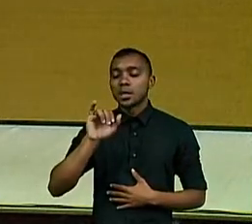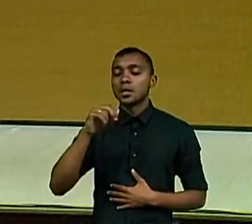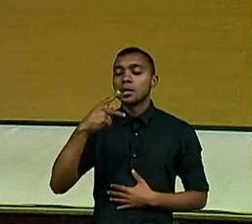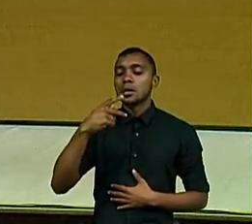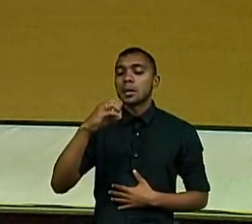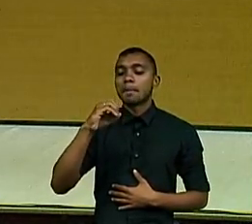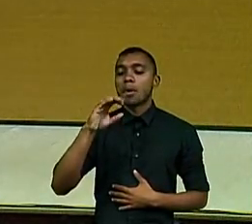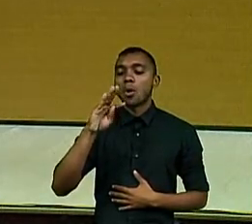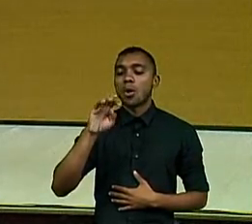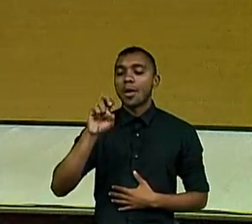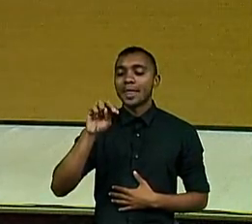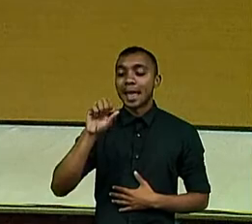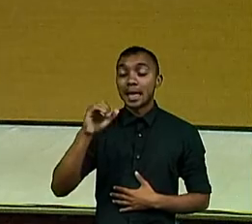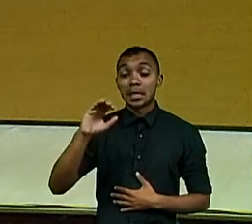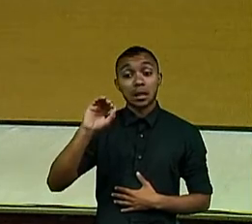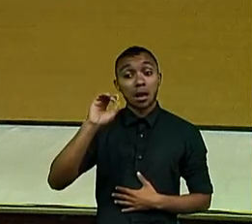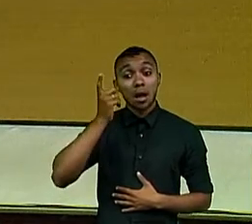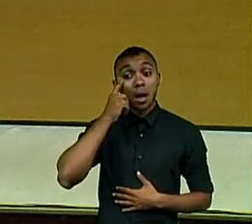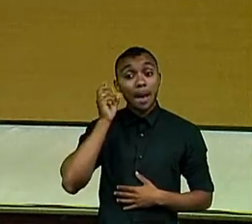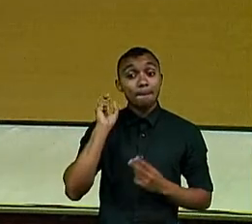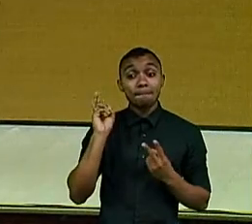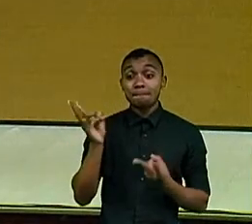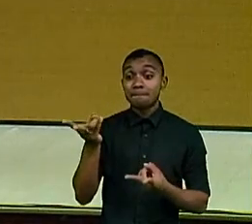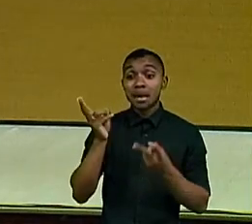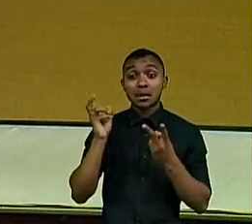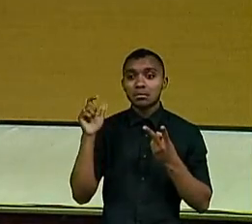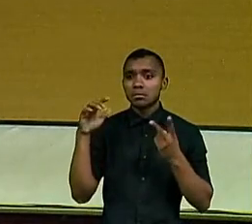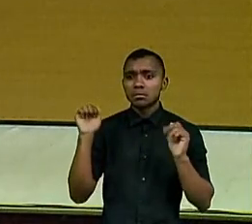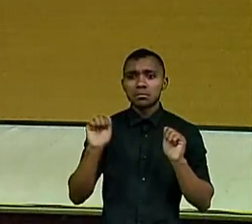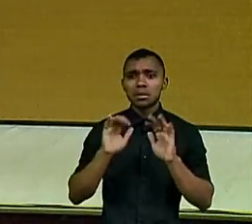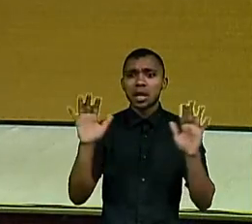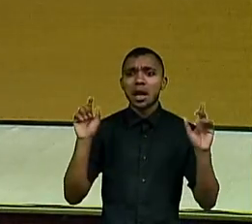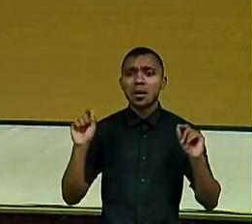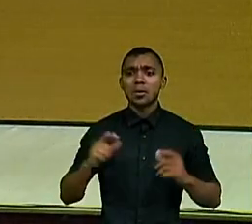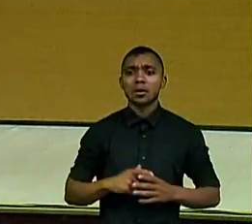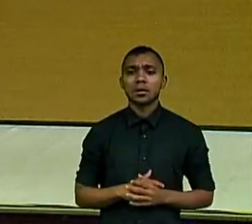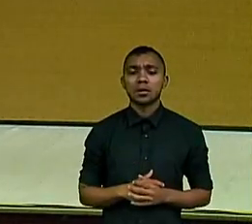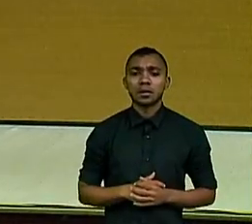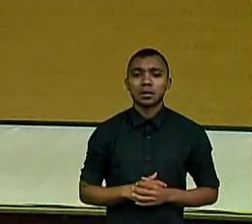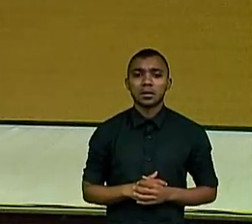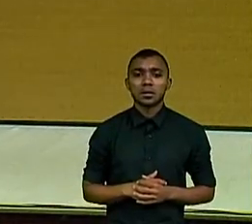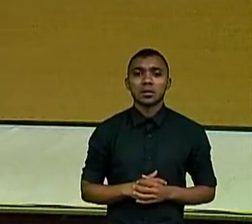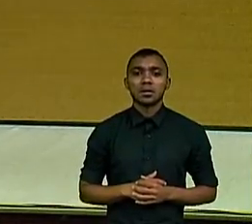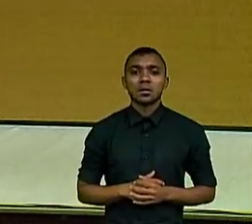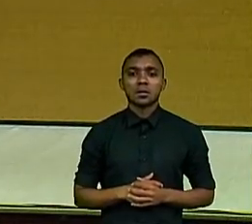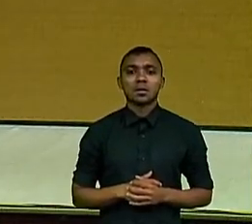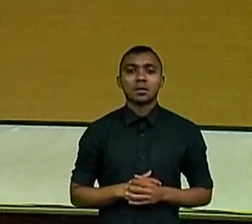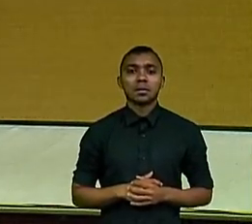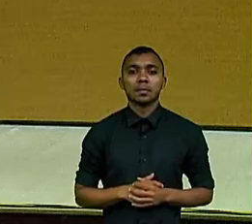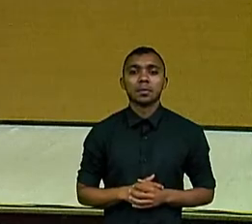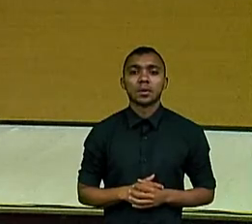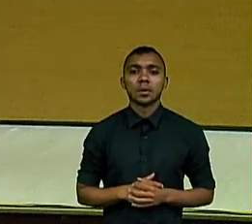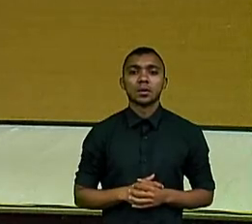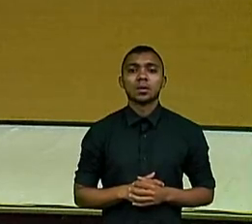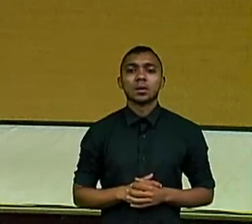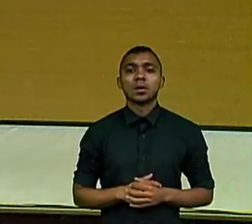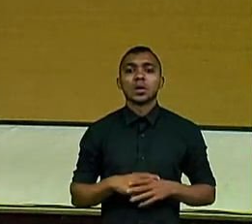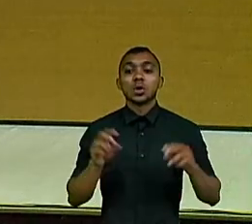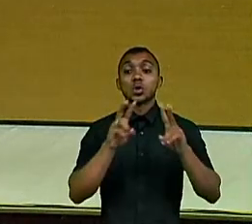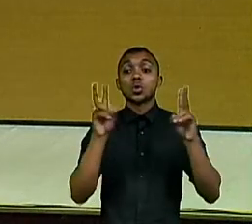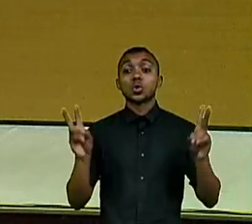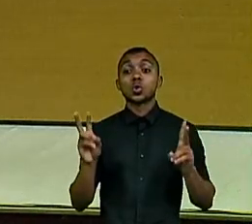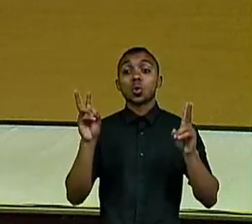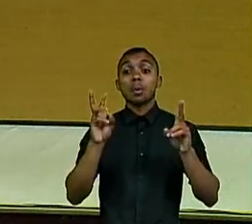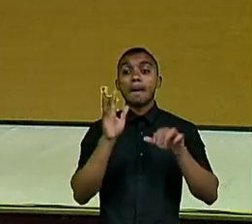muito percebível a hipertensão quando a gente fala também das relações de pressão osmótica